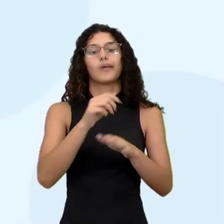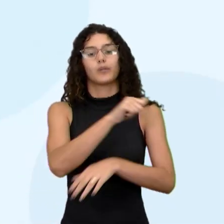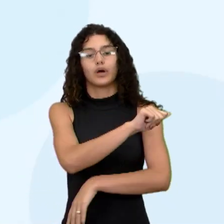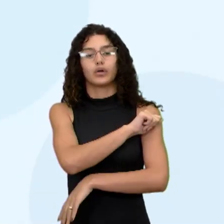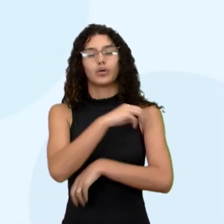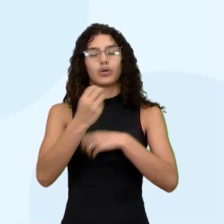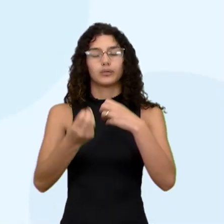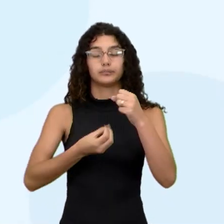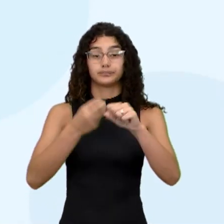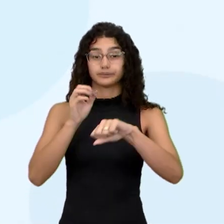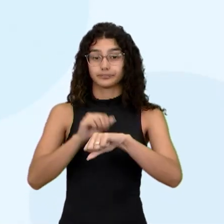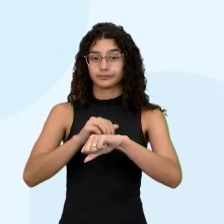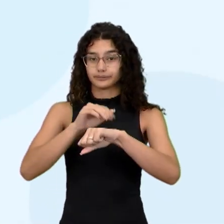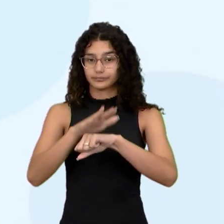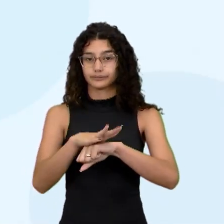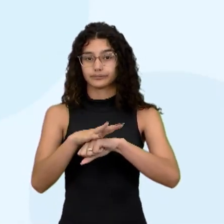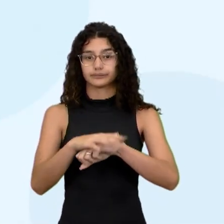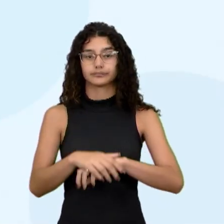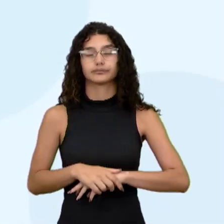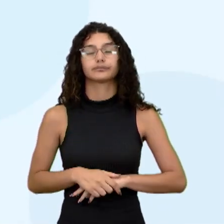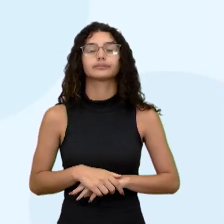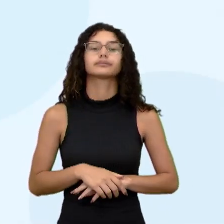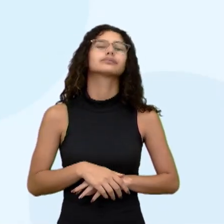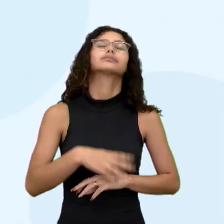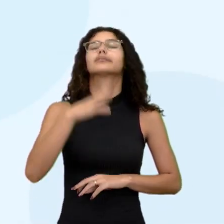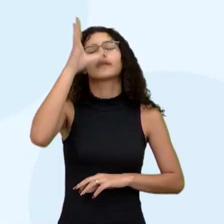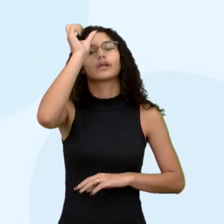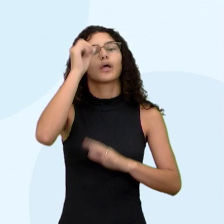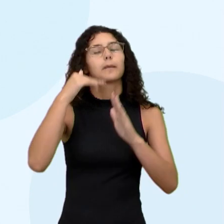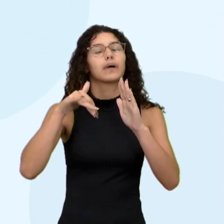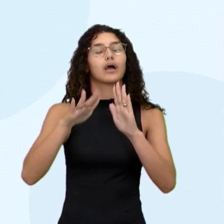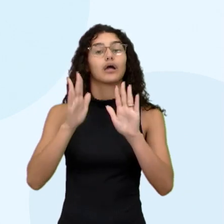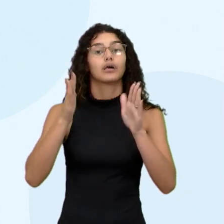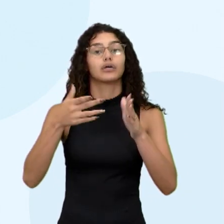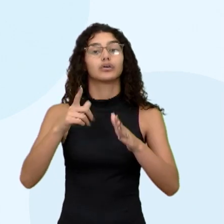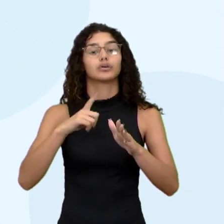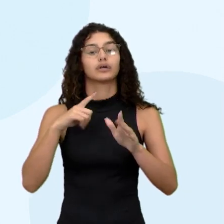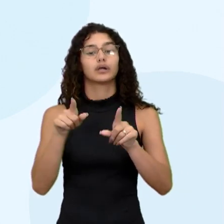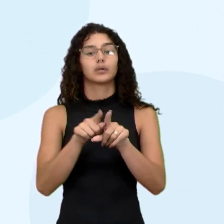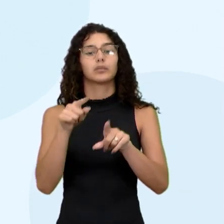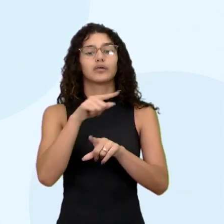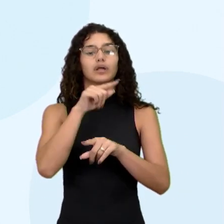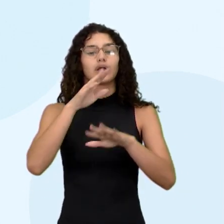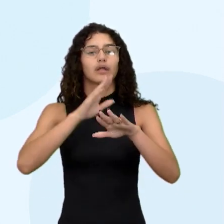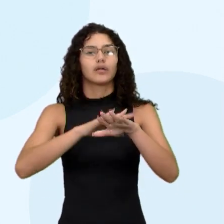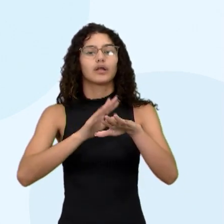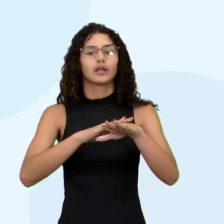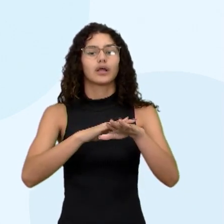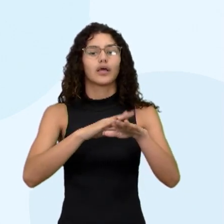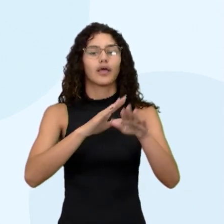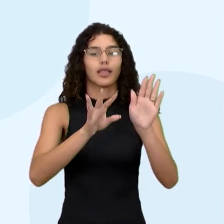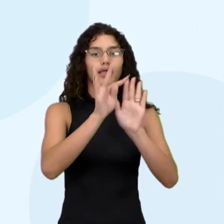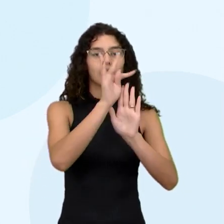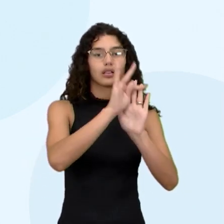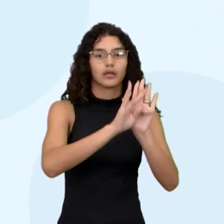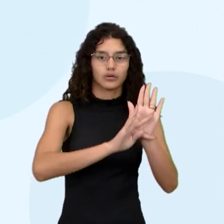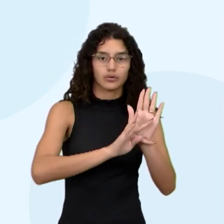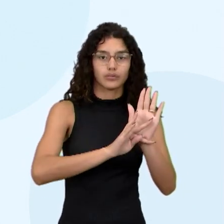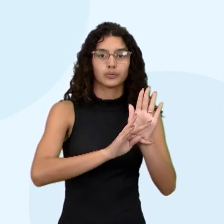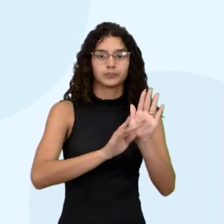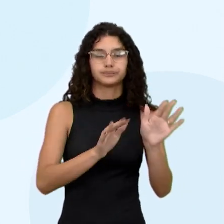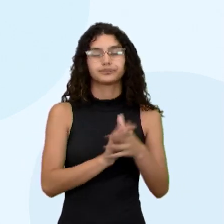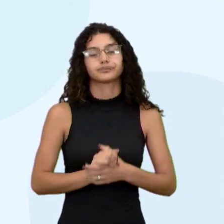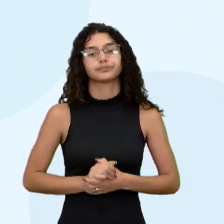como sugestão, né, de aprendizagem maior, e hoje eu trouxe aí para vocês fazerem uma produção de texto, né,